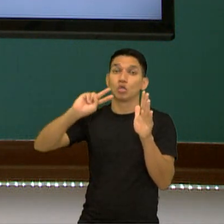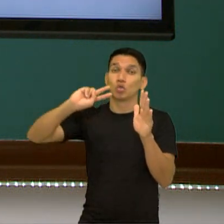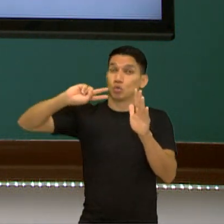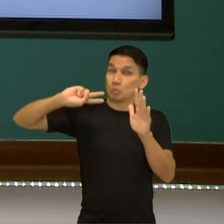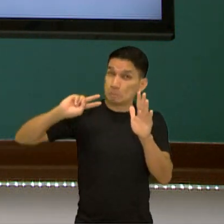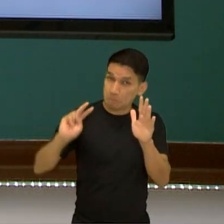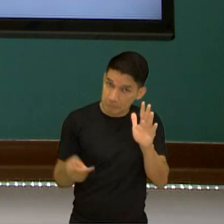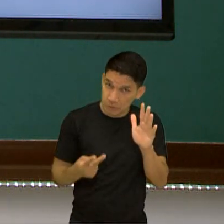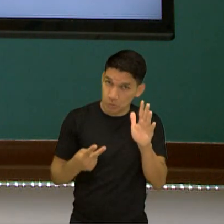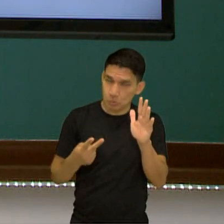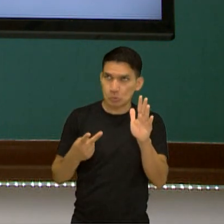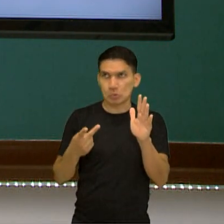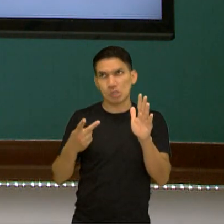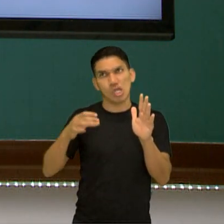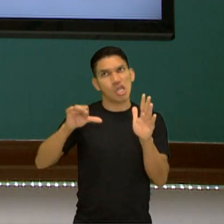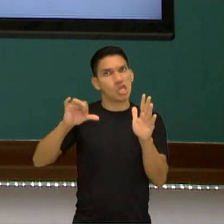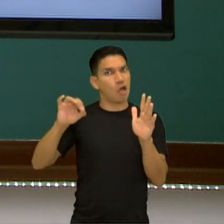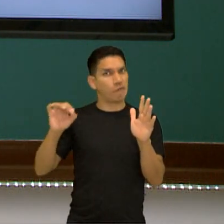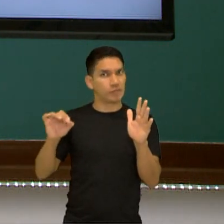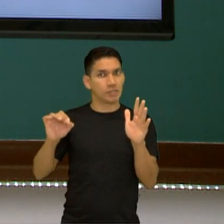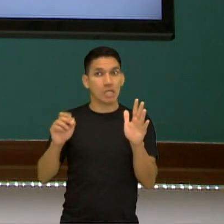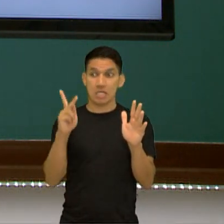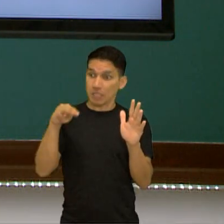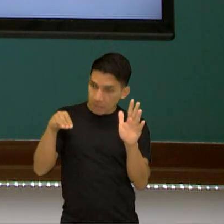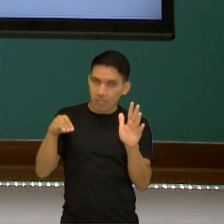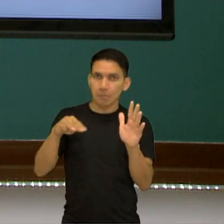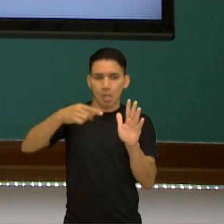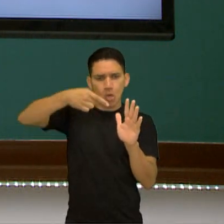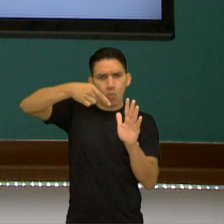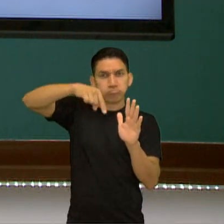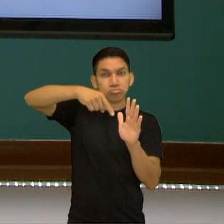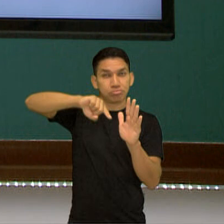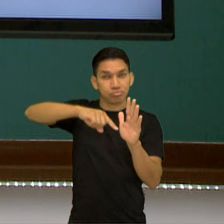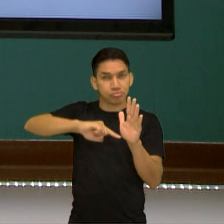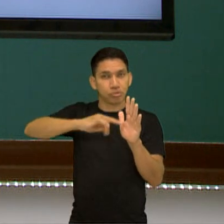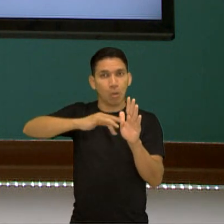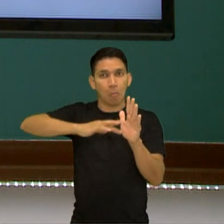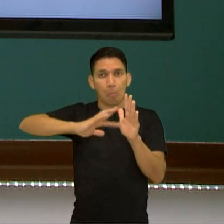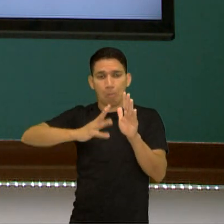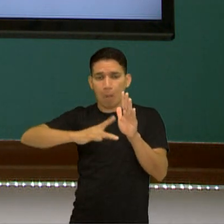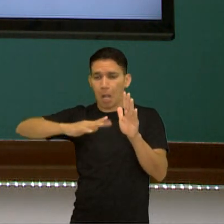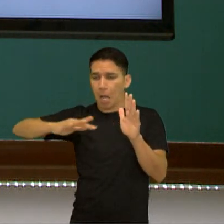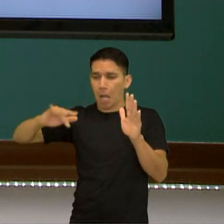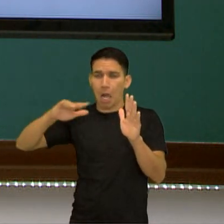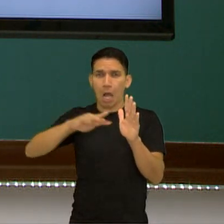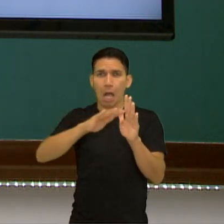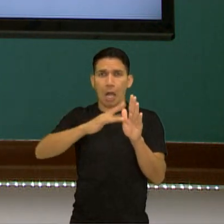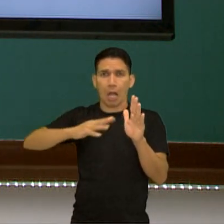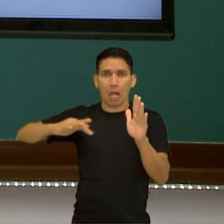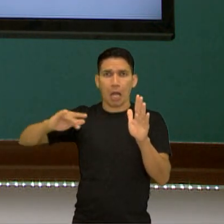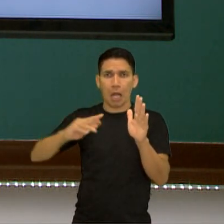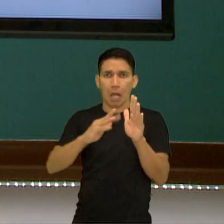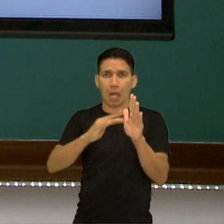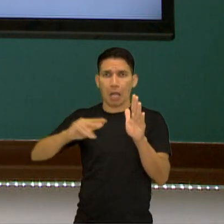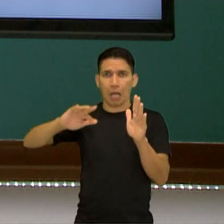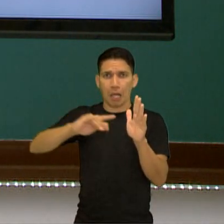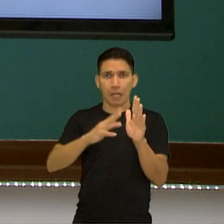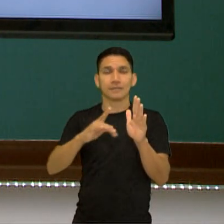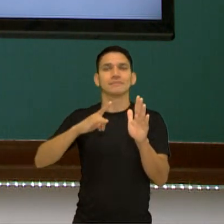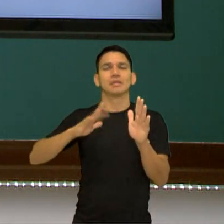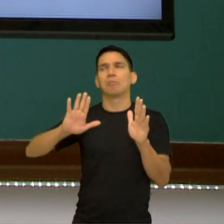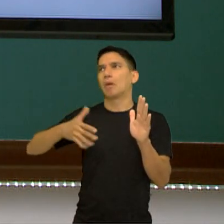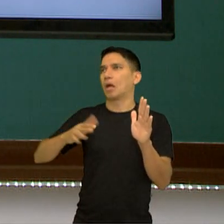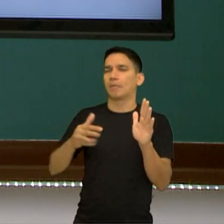2.900 quilômetros de profundidade. Então, a partir do momento que realizarmos escavações, a